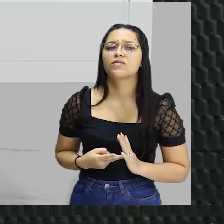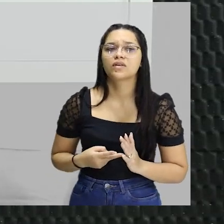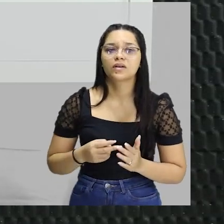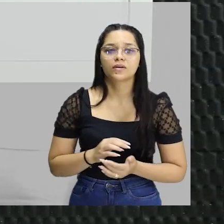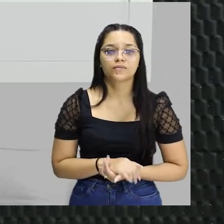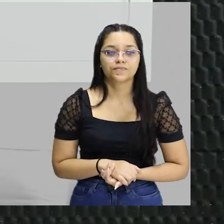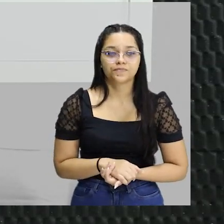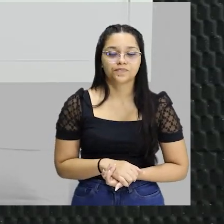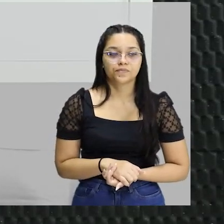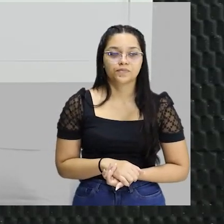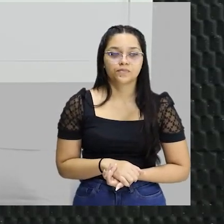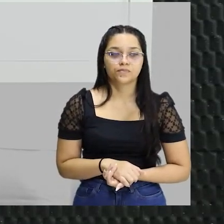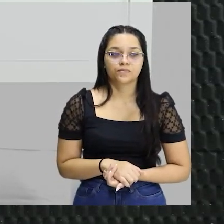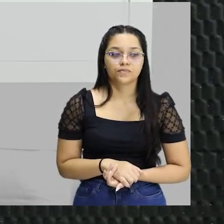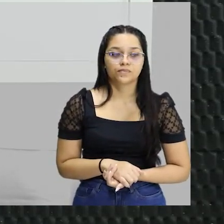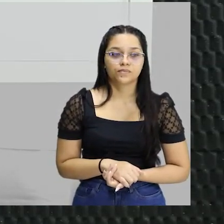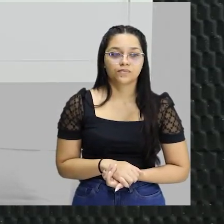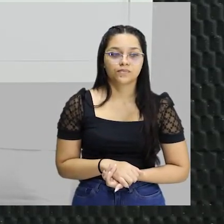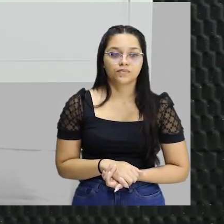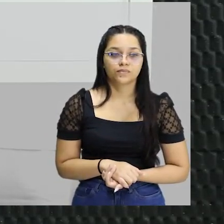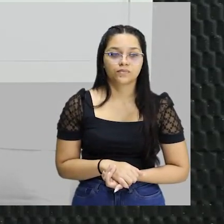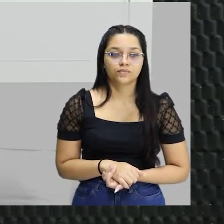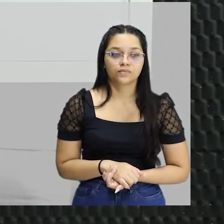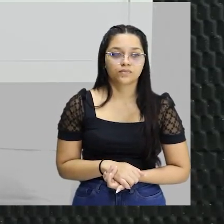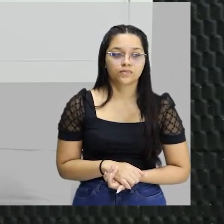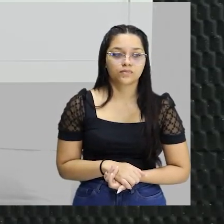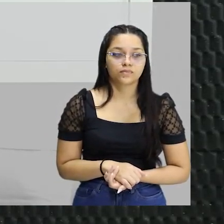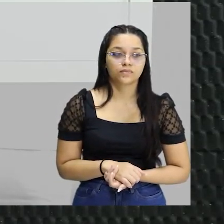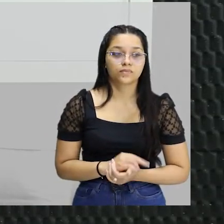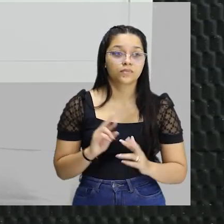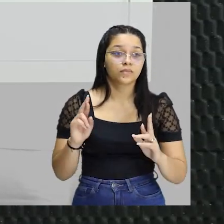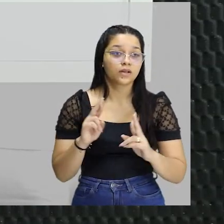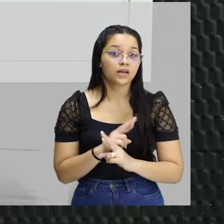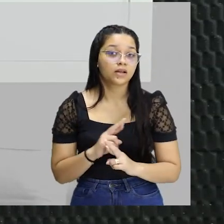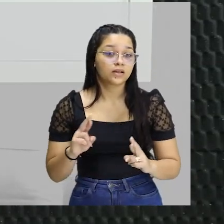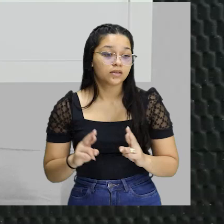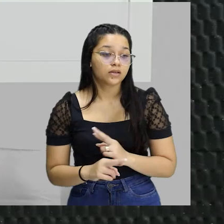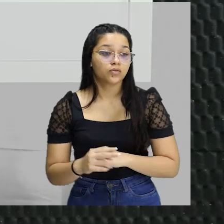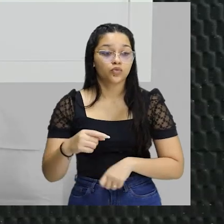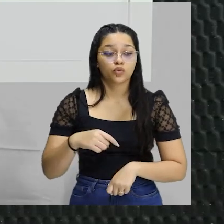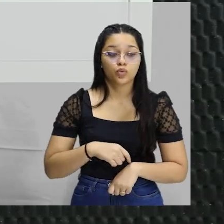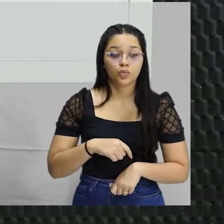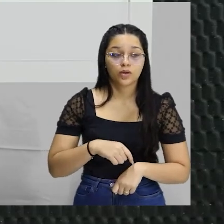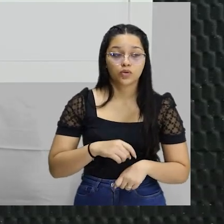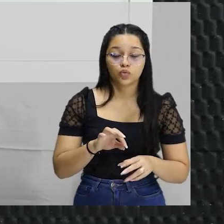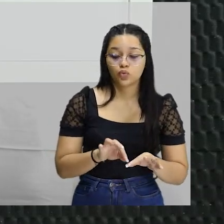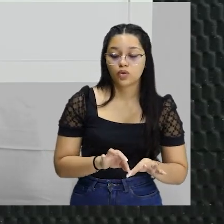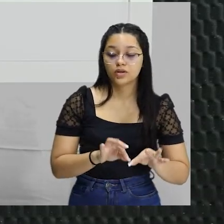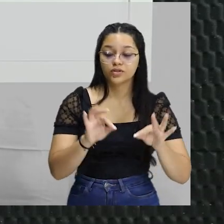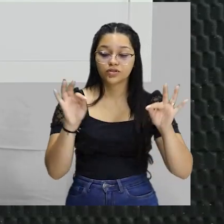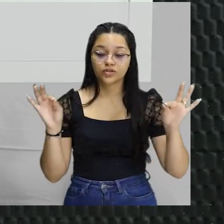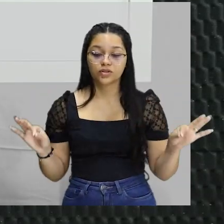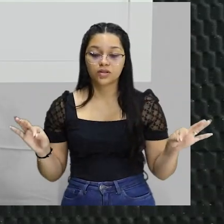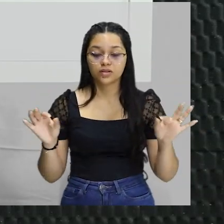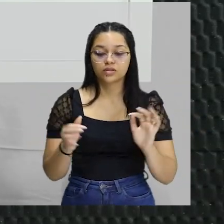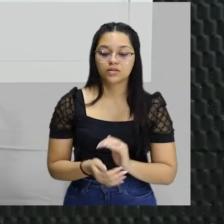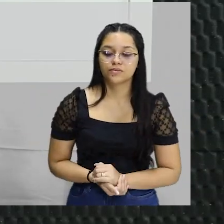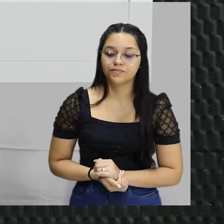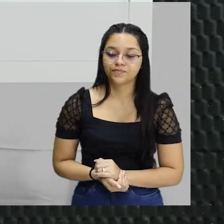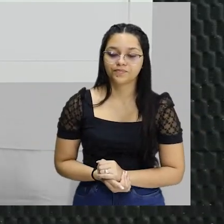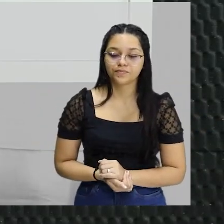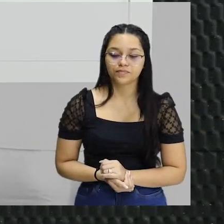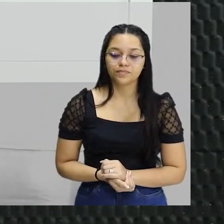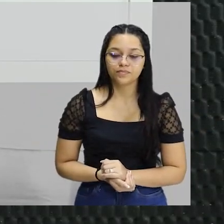Então, presta bem atenção a relação do momento com a distância. Olha aqui,